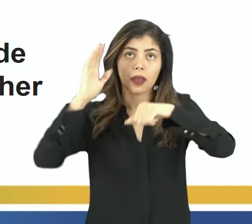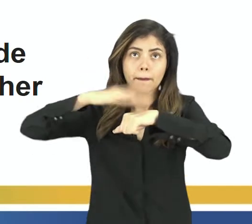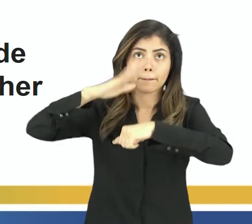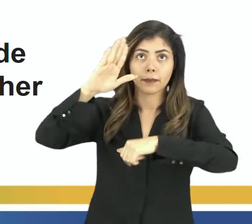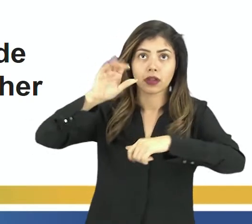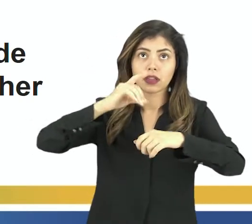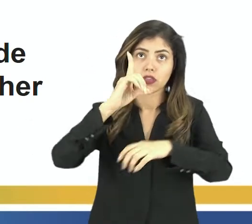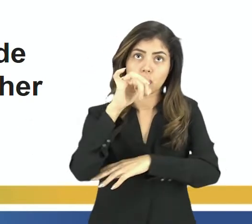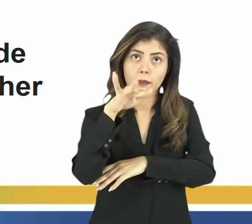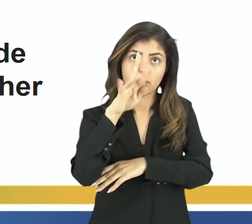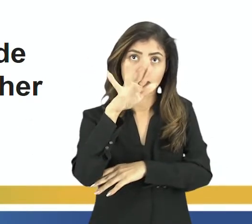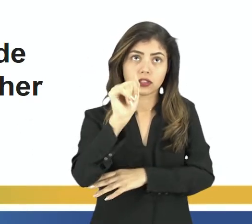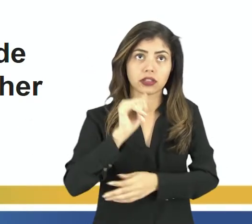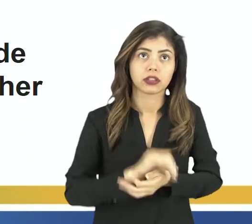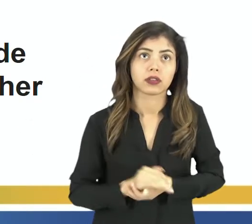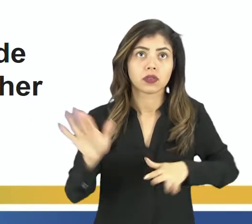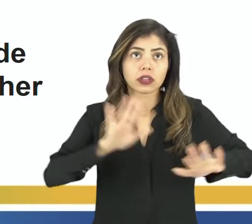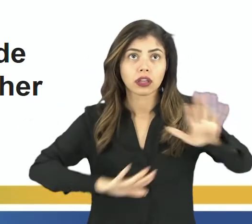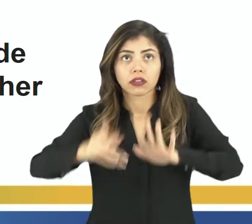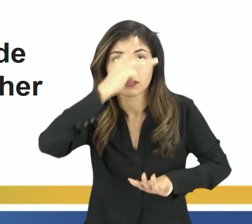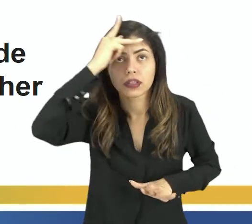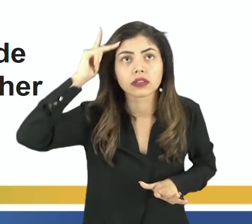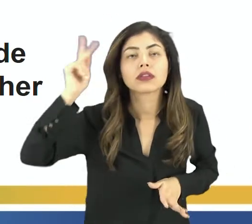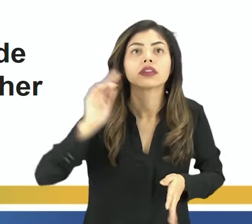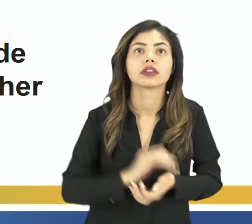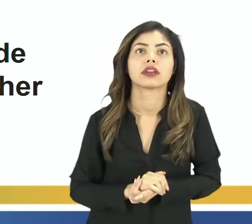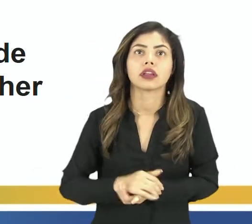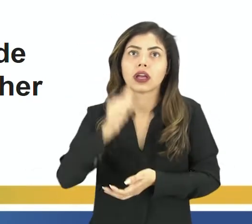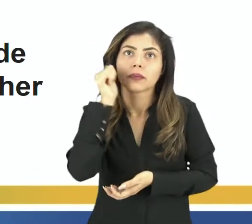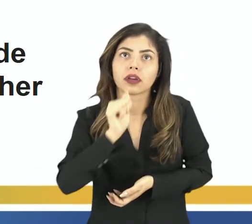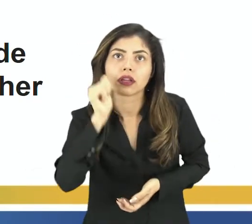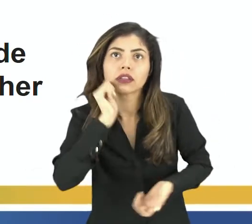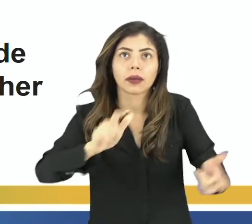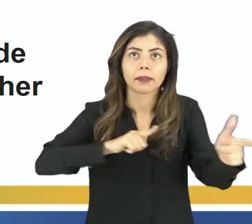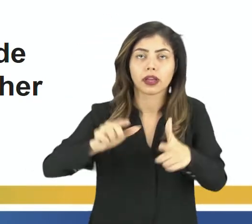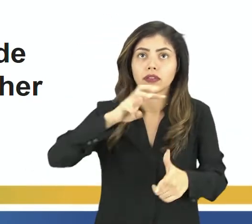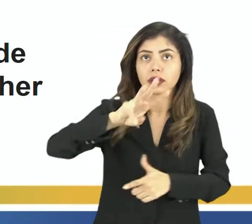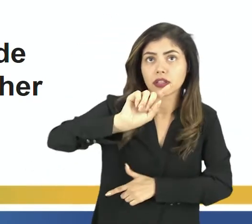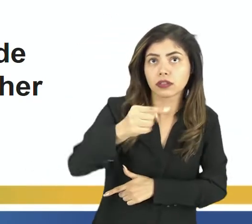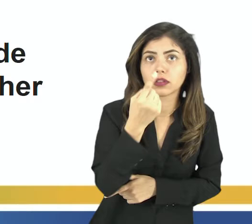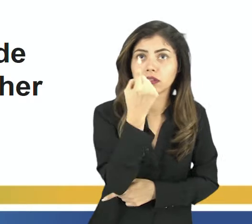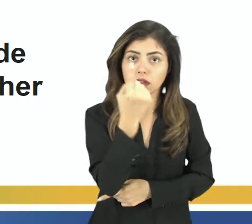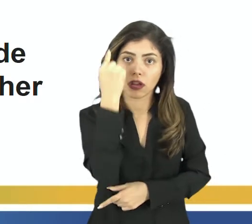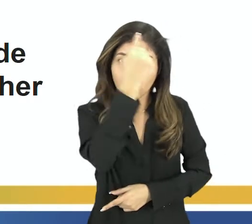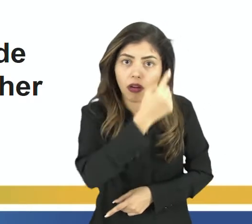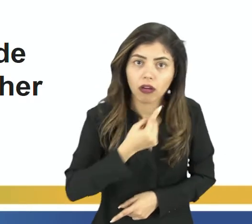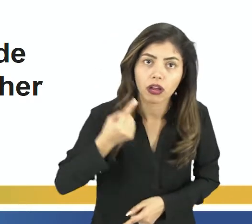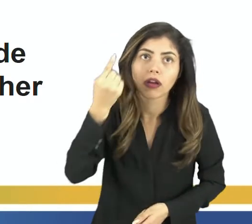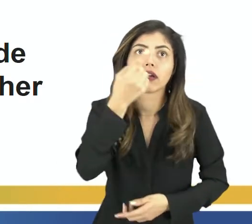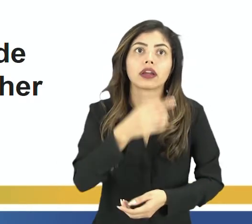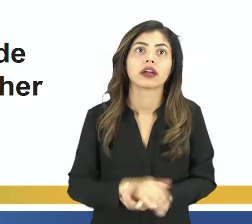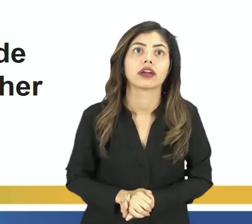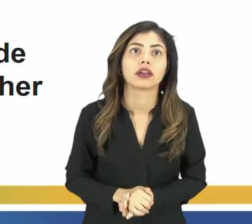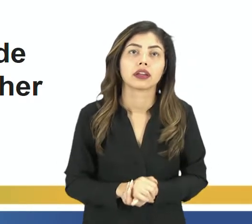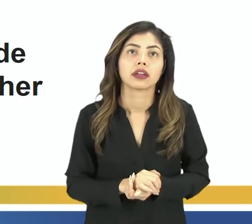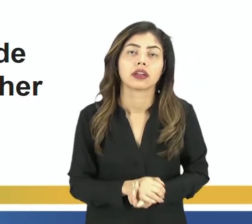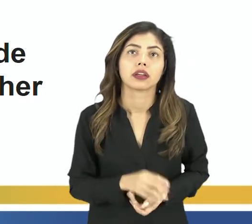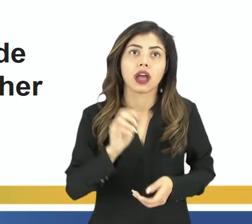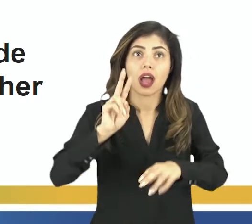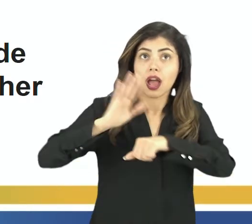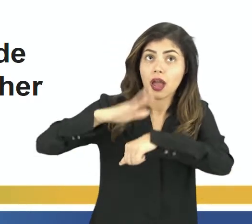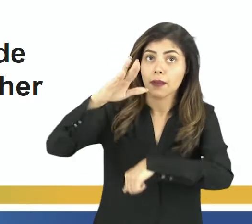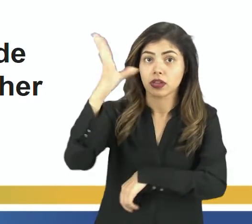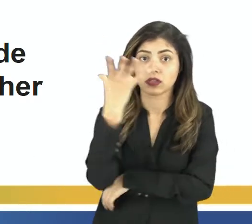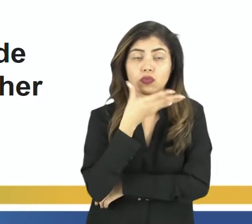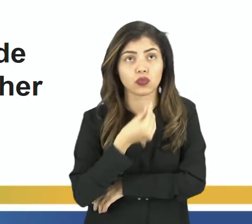as tarefas domésticas e o cuidado de pessoas, as mulheres trabalham 3,1 horas a